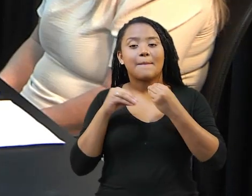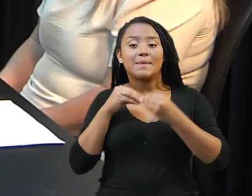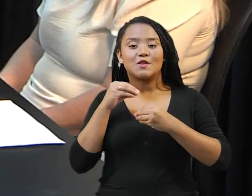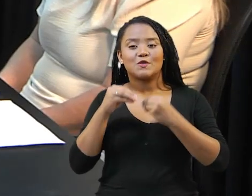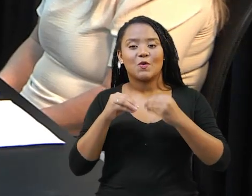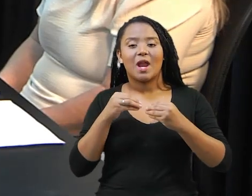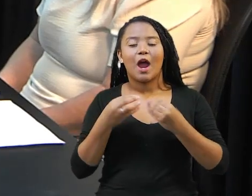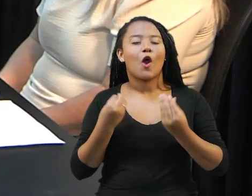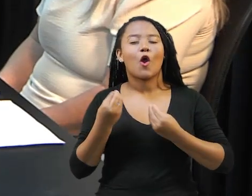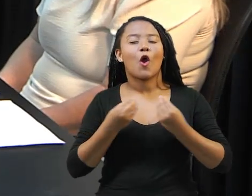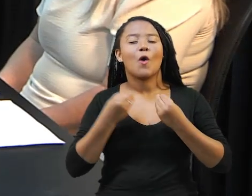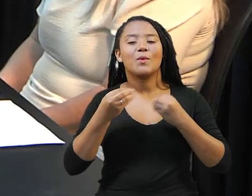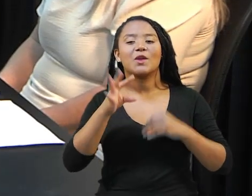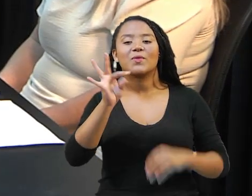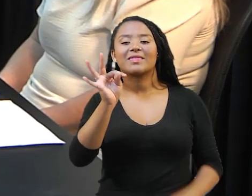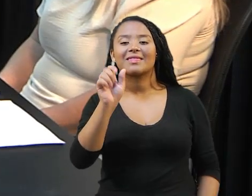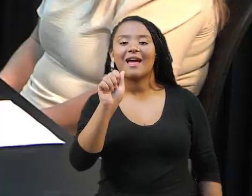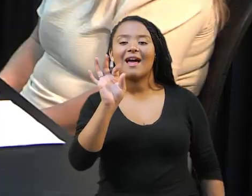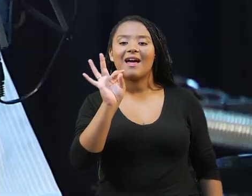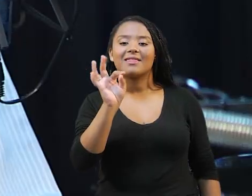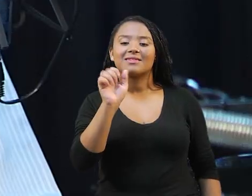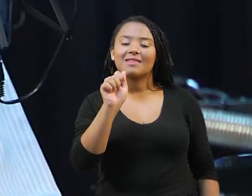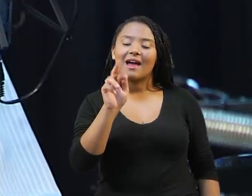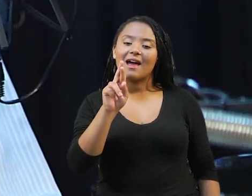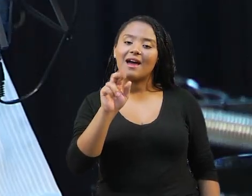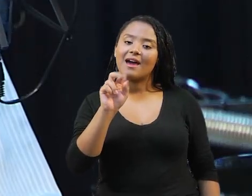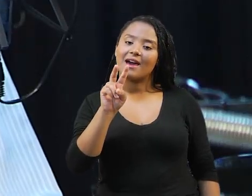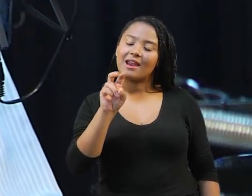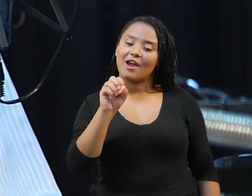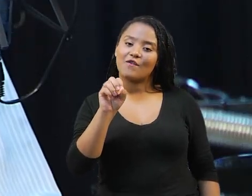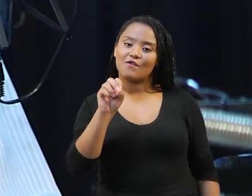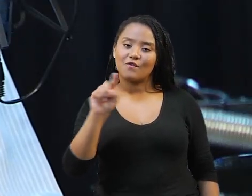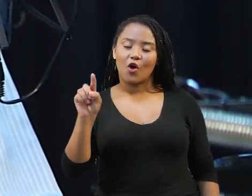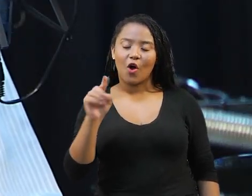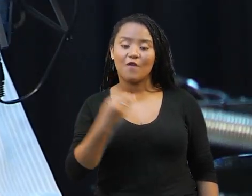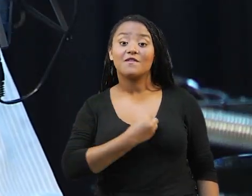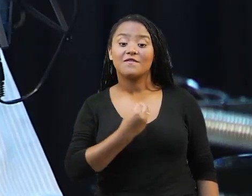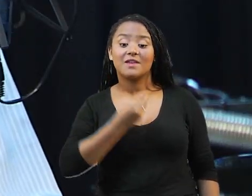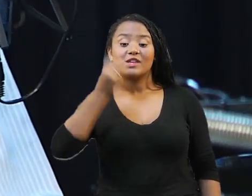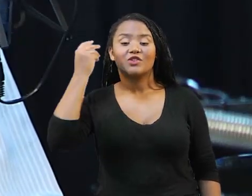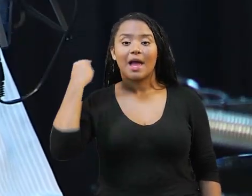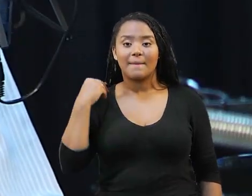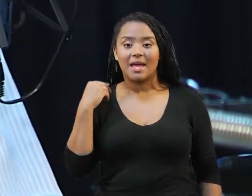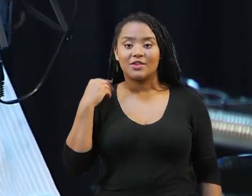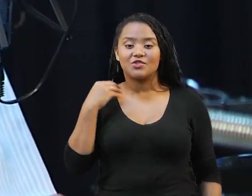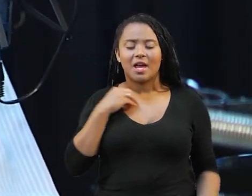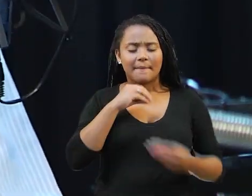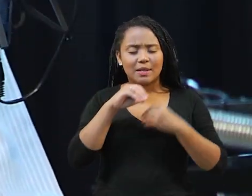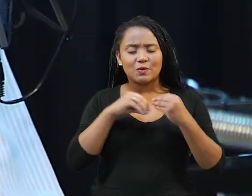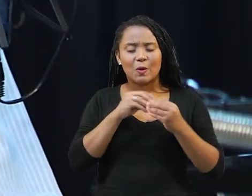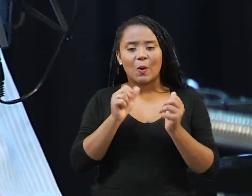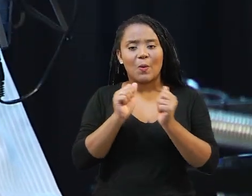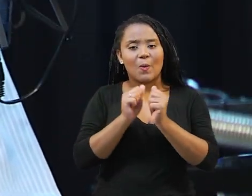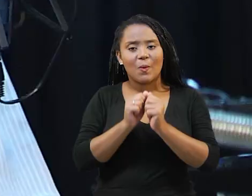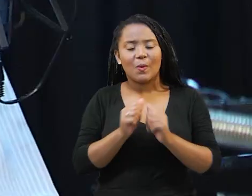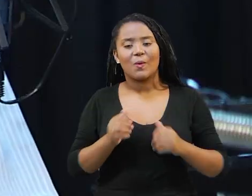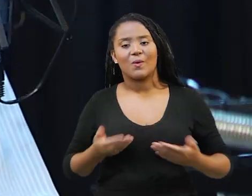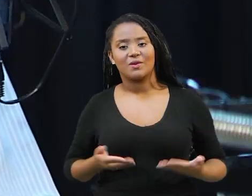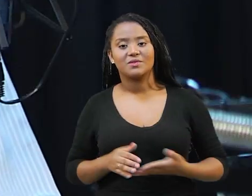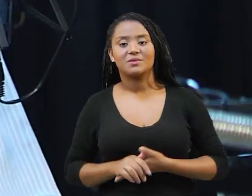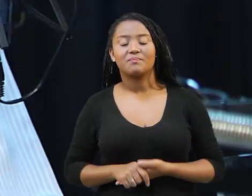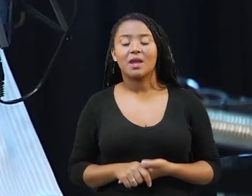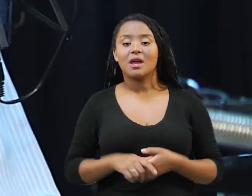o tataravô com o de hoje. Então, de uma maneira geral, os animais, e a gente se inclui nisso,